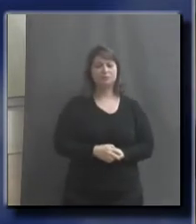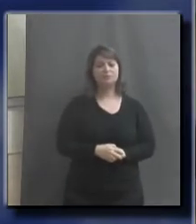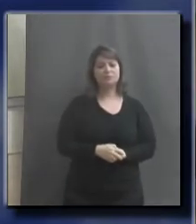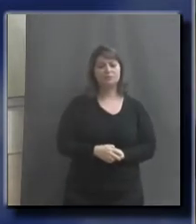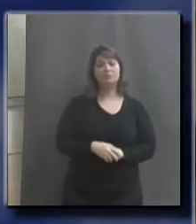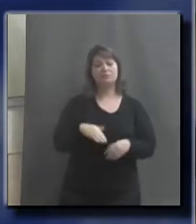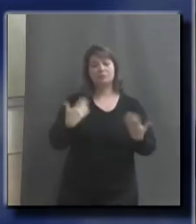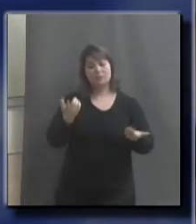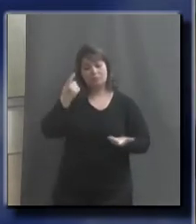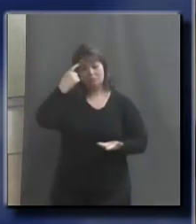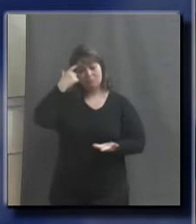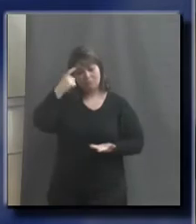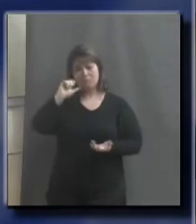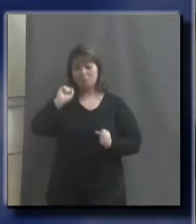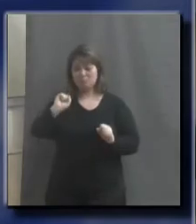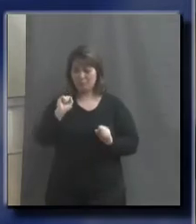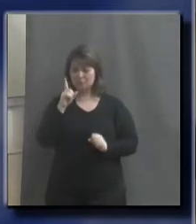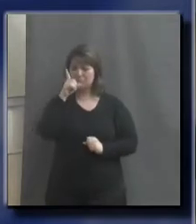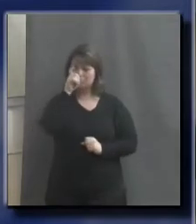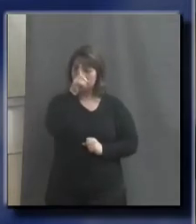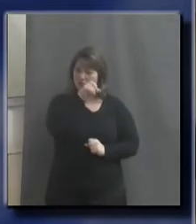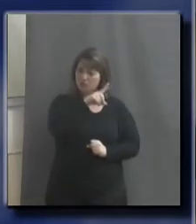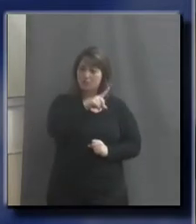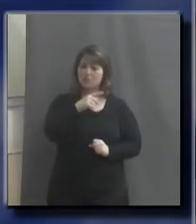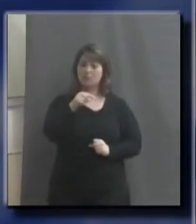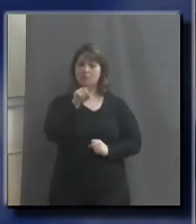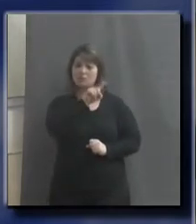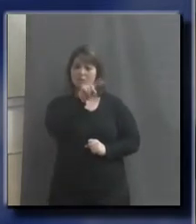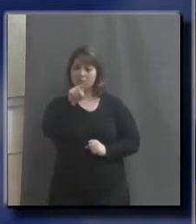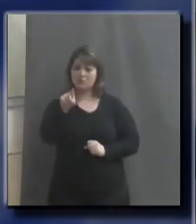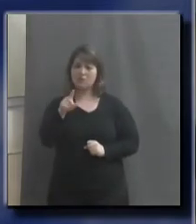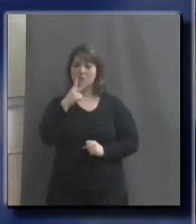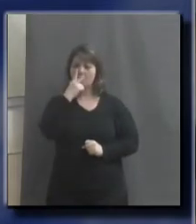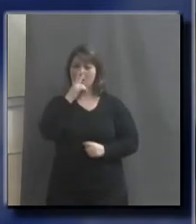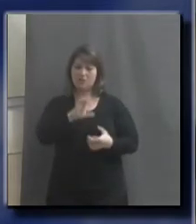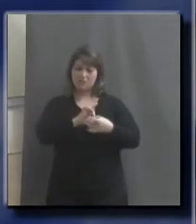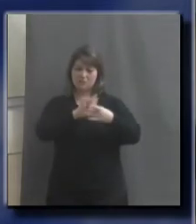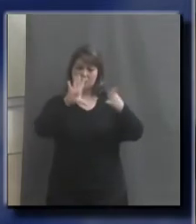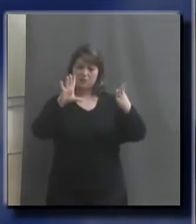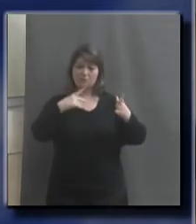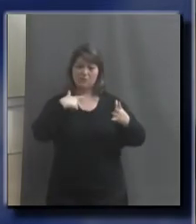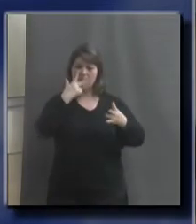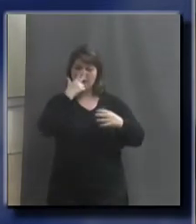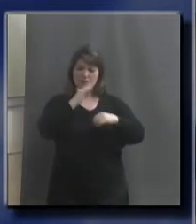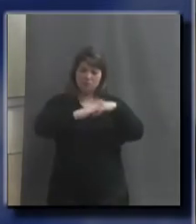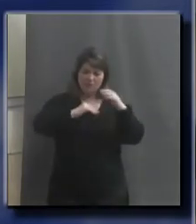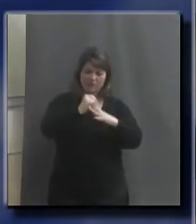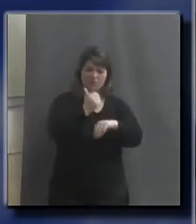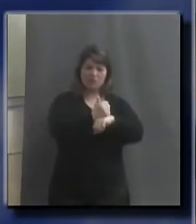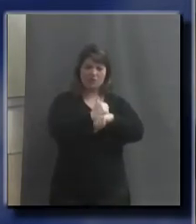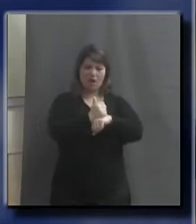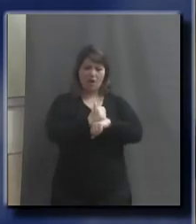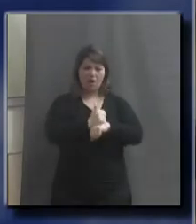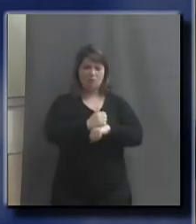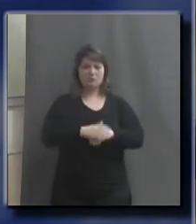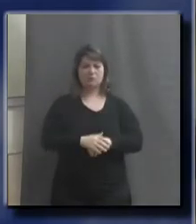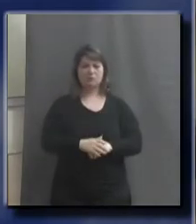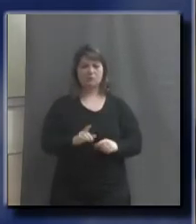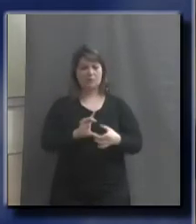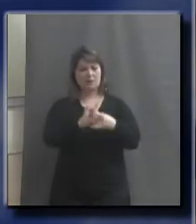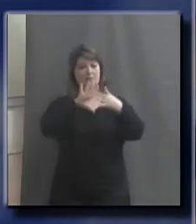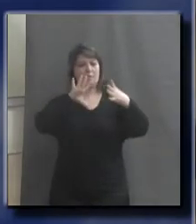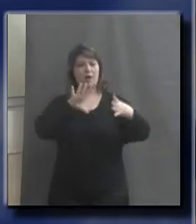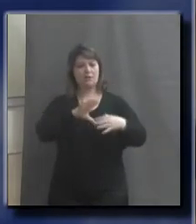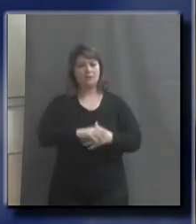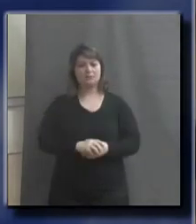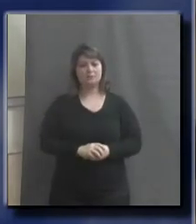Então, penso que há um desafio, né, de pensar uma psicologia emancipada, uma prática profissional, uma identidade profissional emancipada,